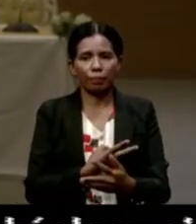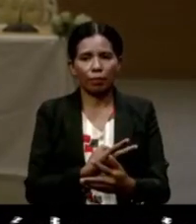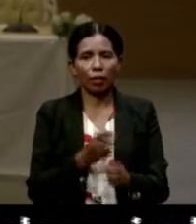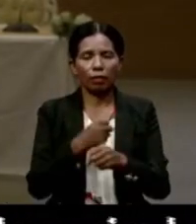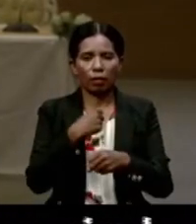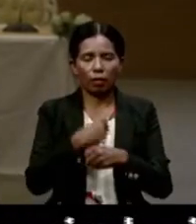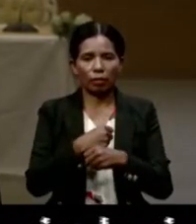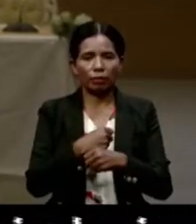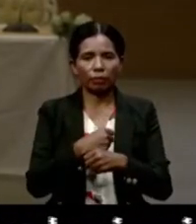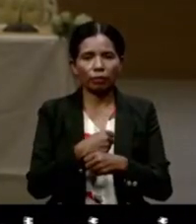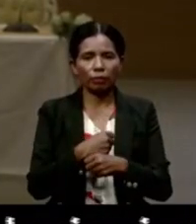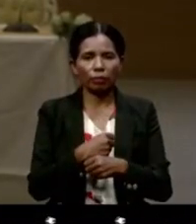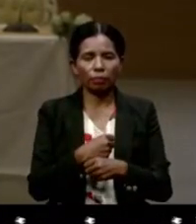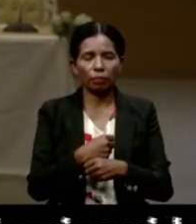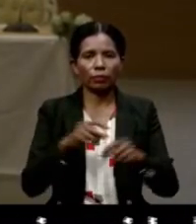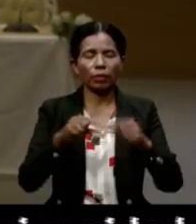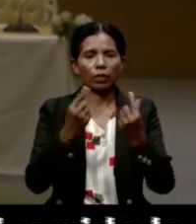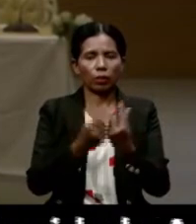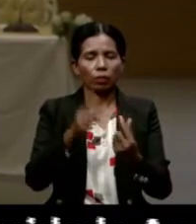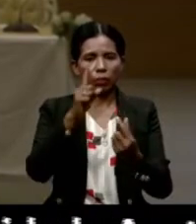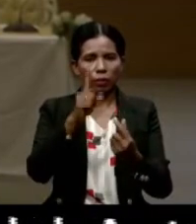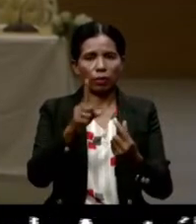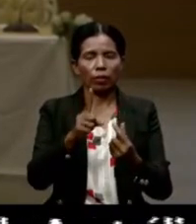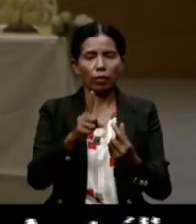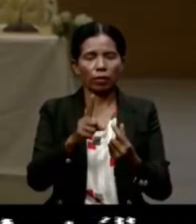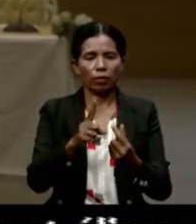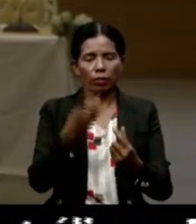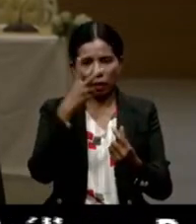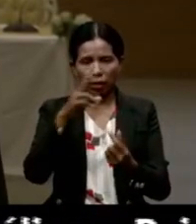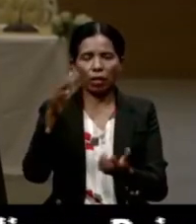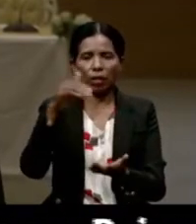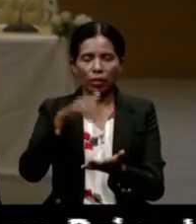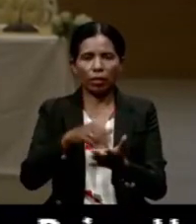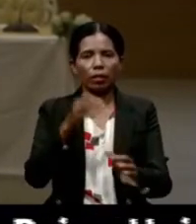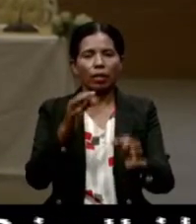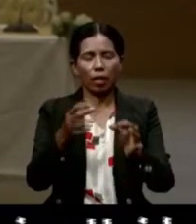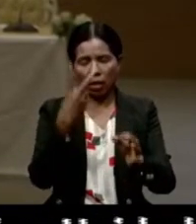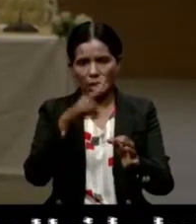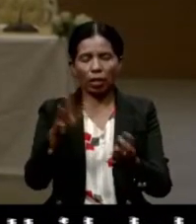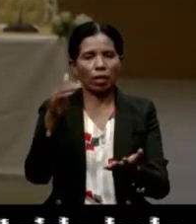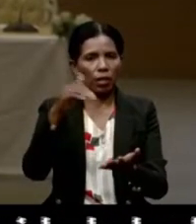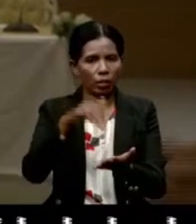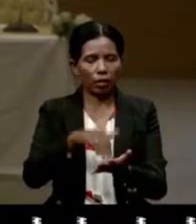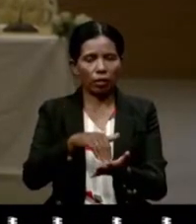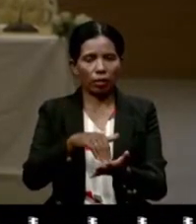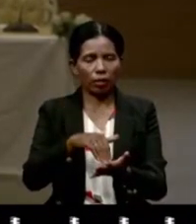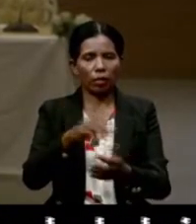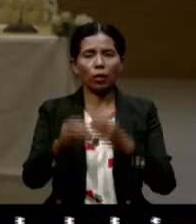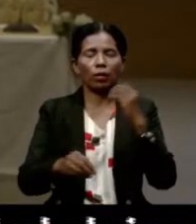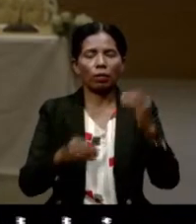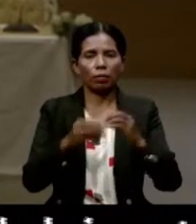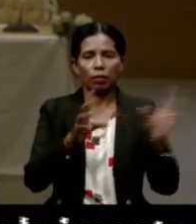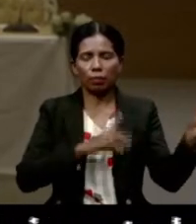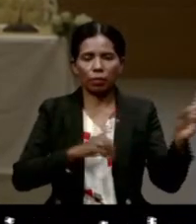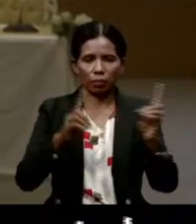halo equipa ida o de avalia are fila fali verifica onabani